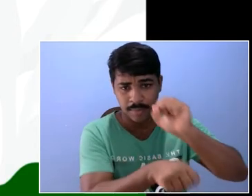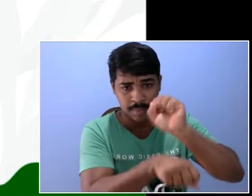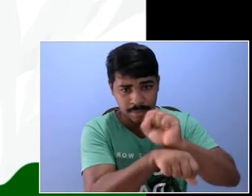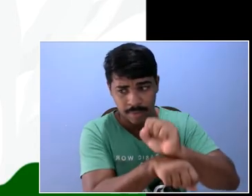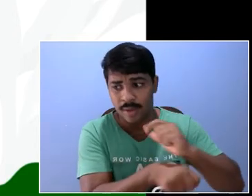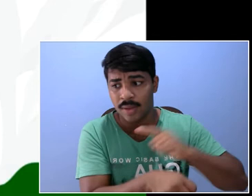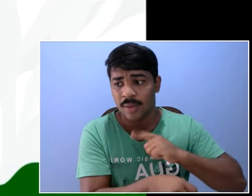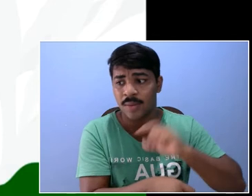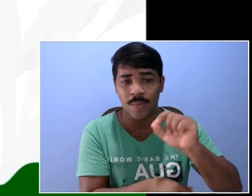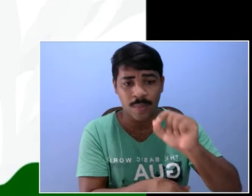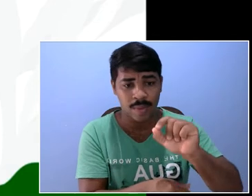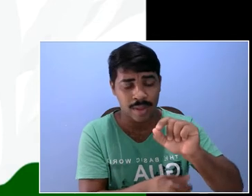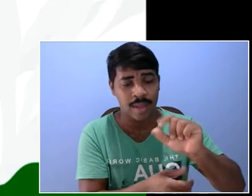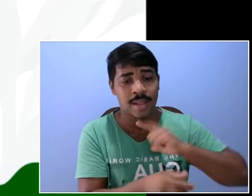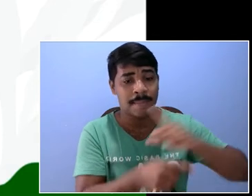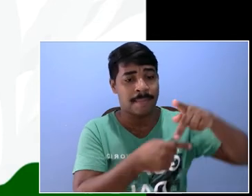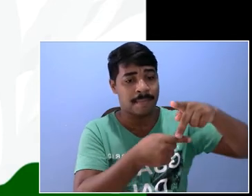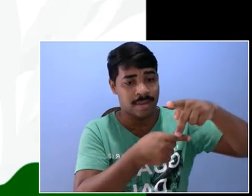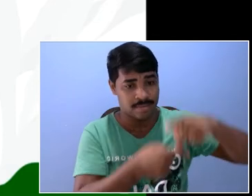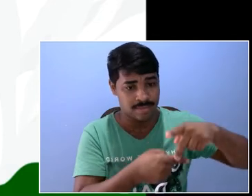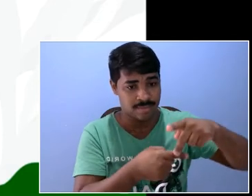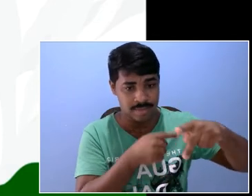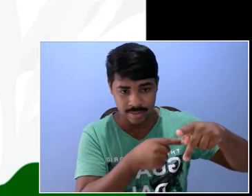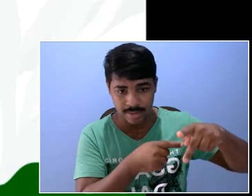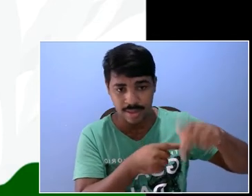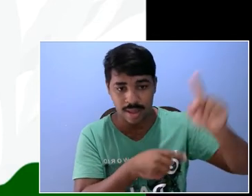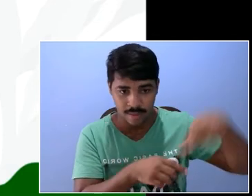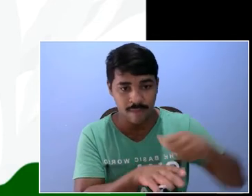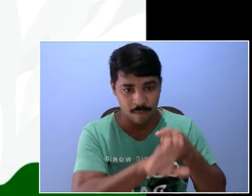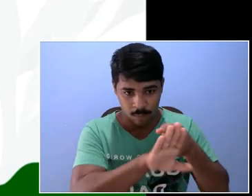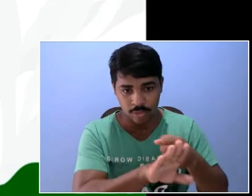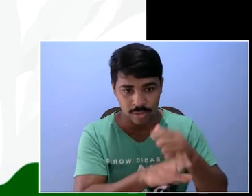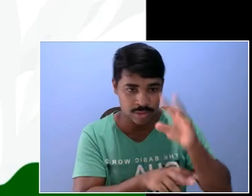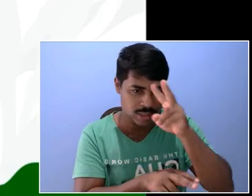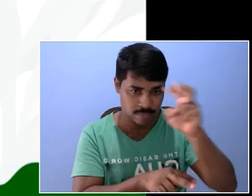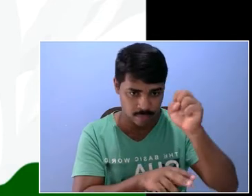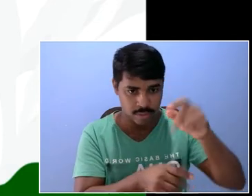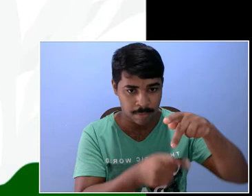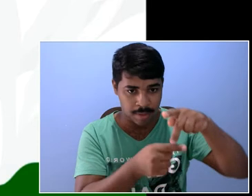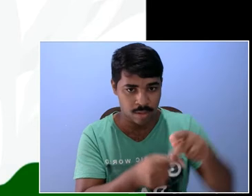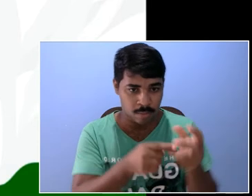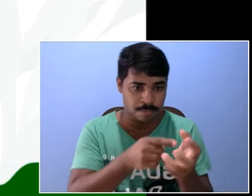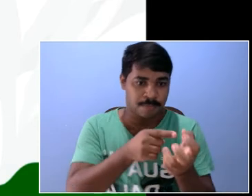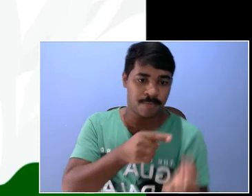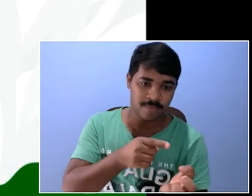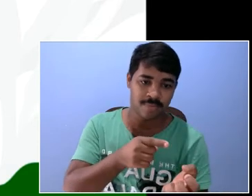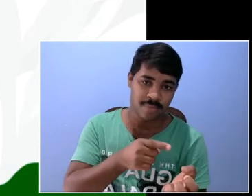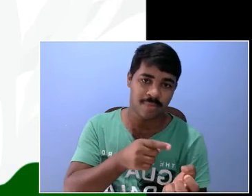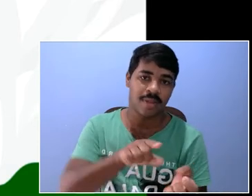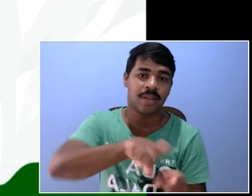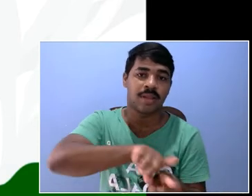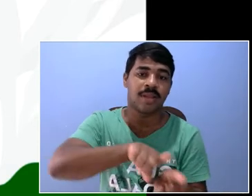igualar à força normal. Depois a gente vai ver por que se iguala, tá? Só que aí elas são iguais